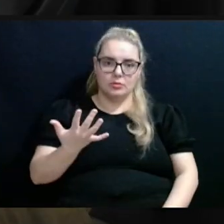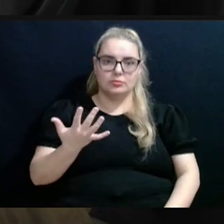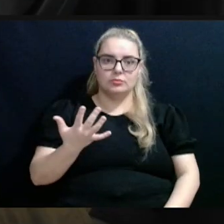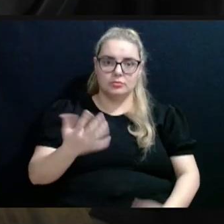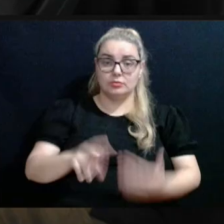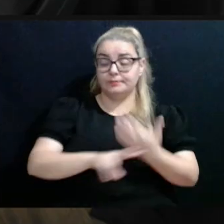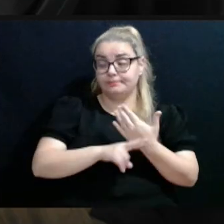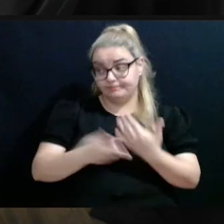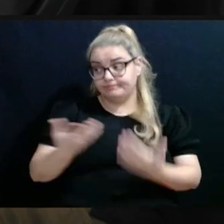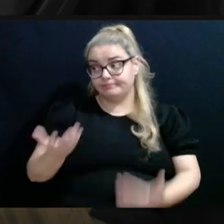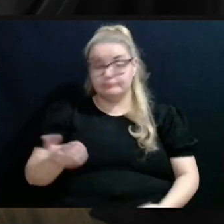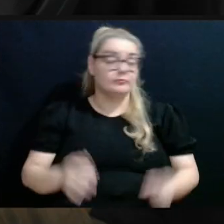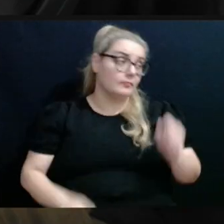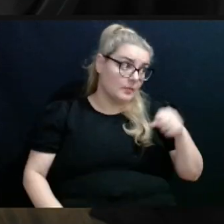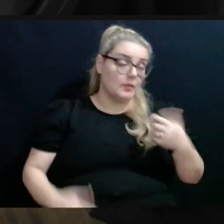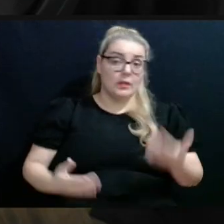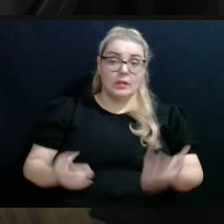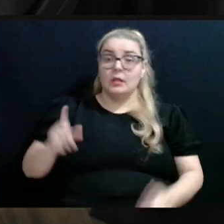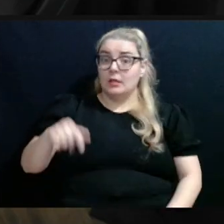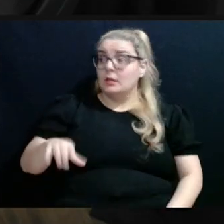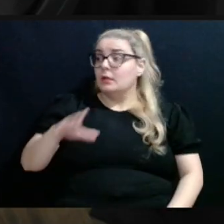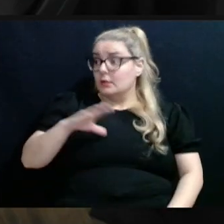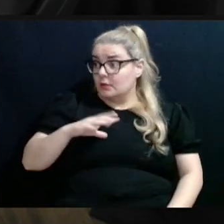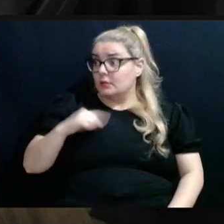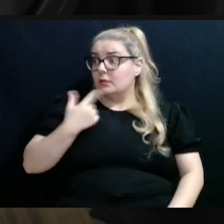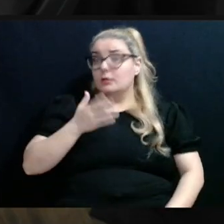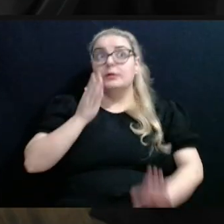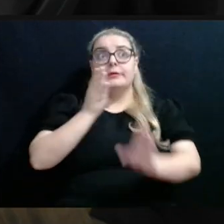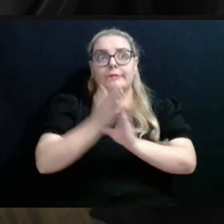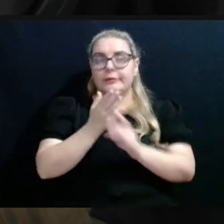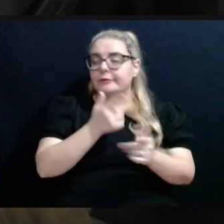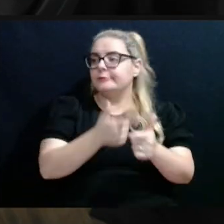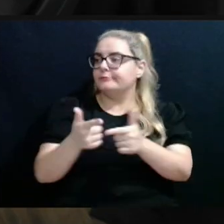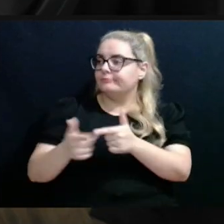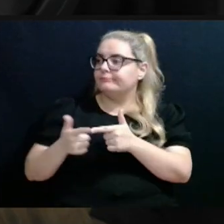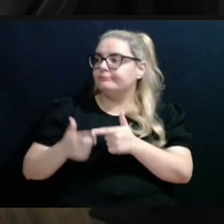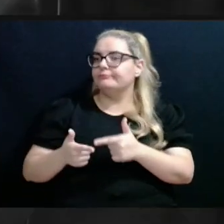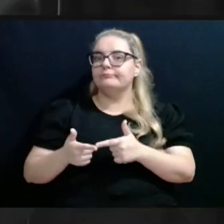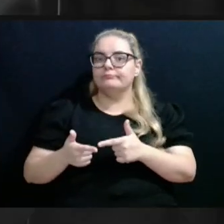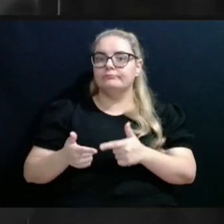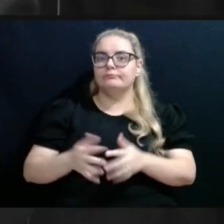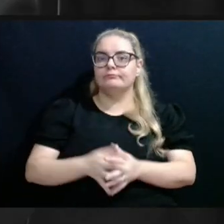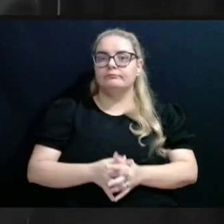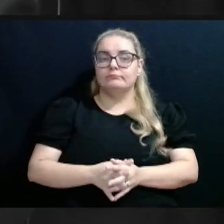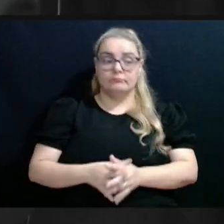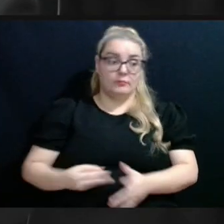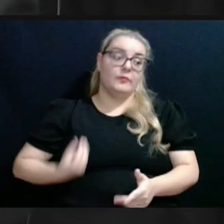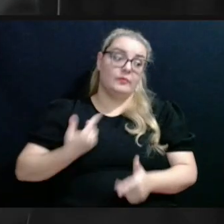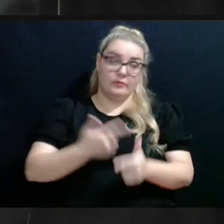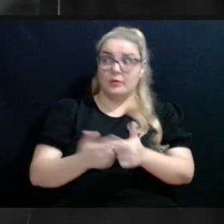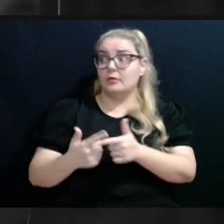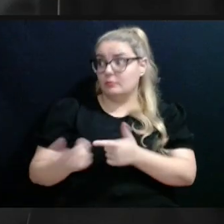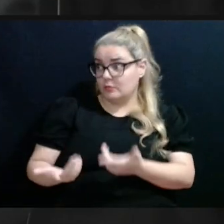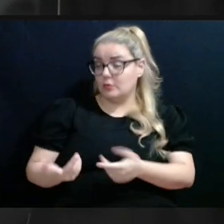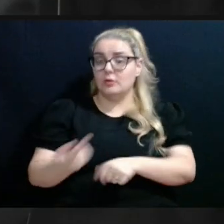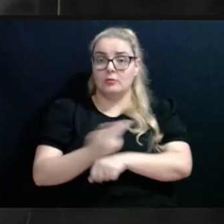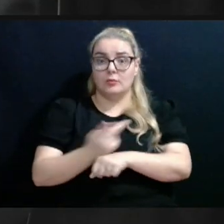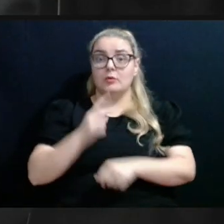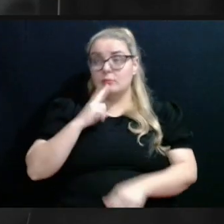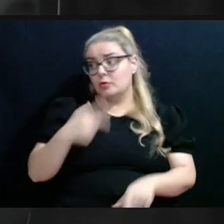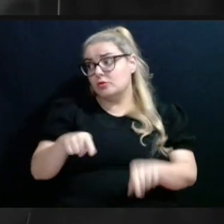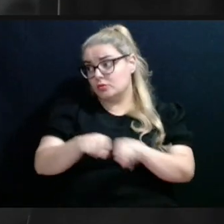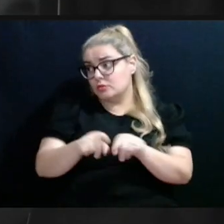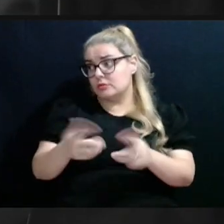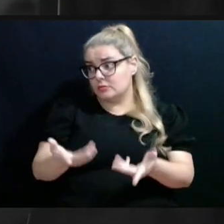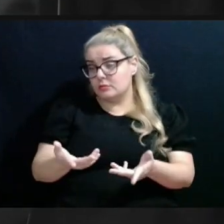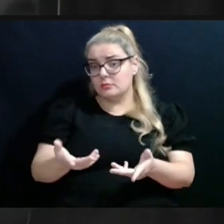né? E é na cidade que a gente tem que encontrar os problemas, viver os problemas e buscar soluções também. E a Comissão